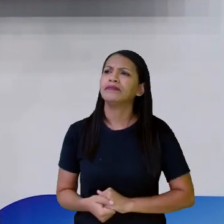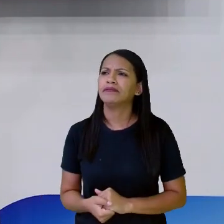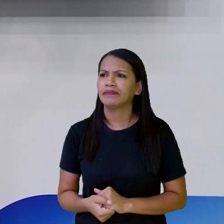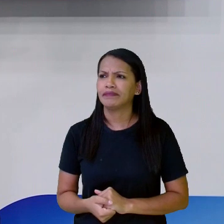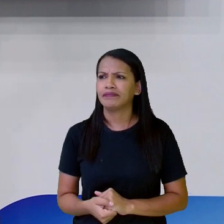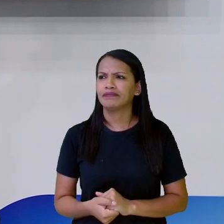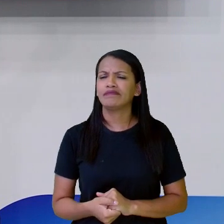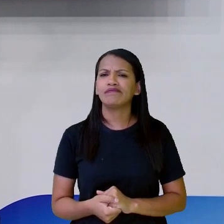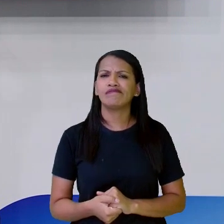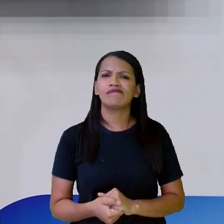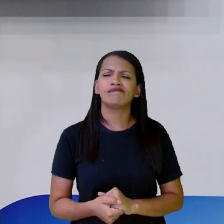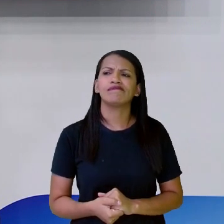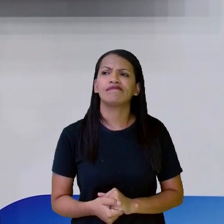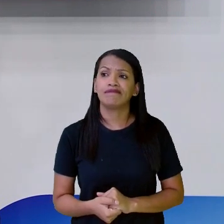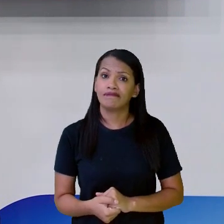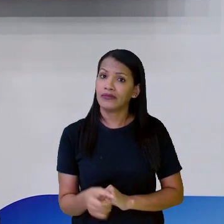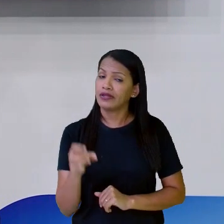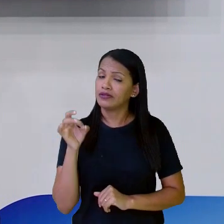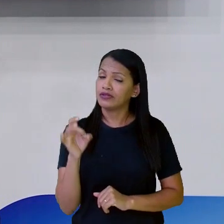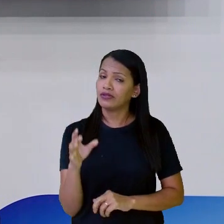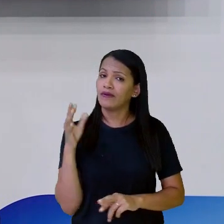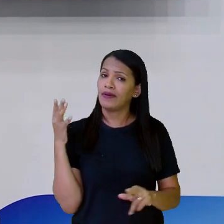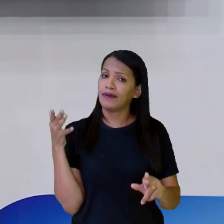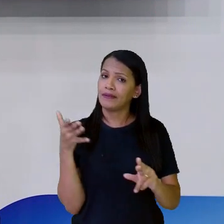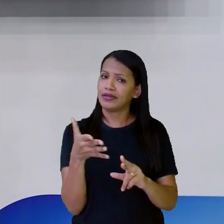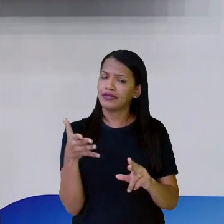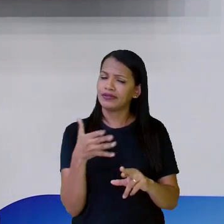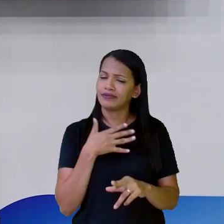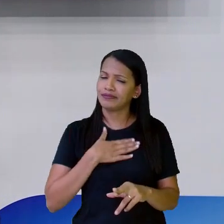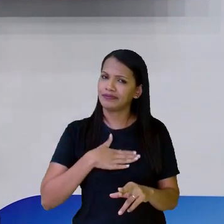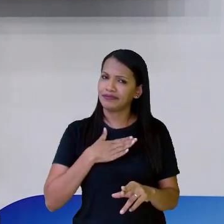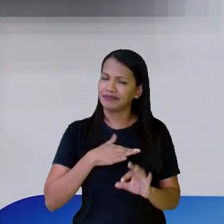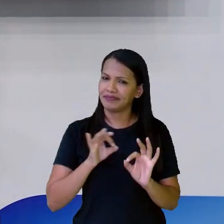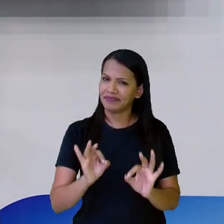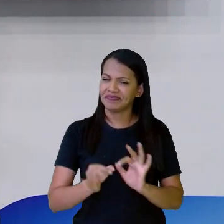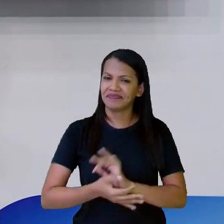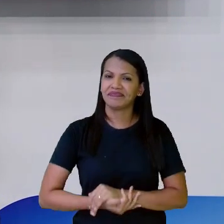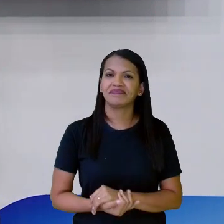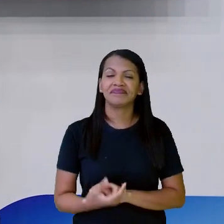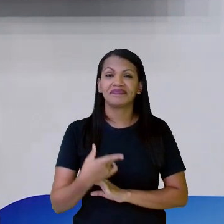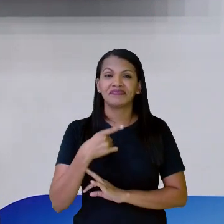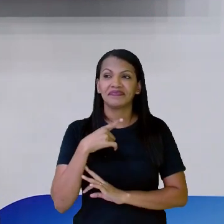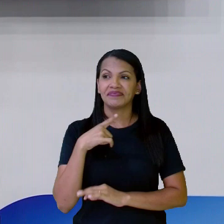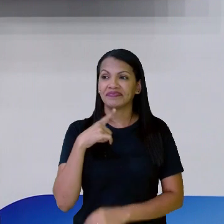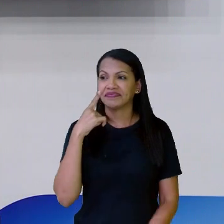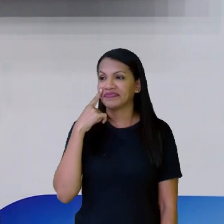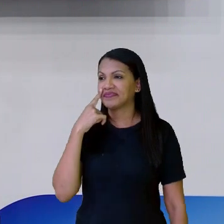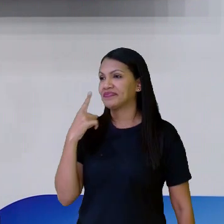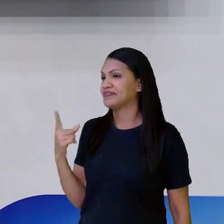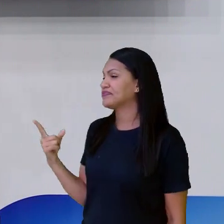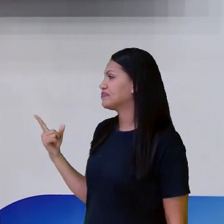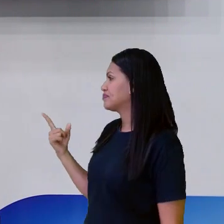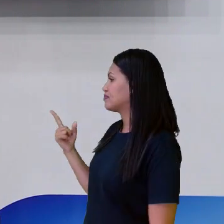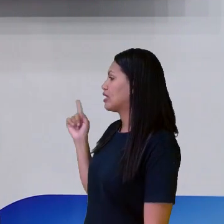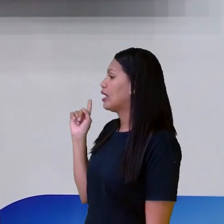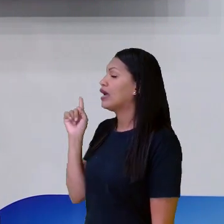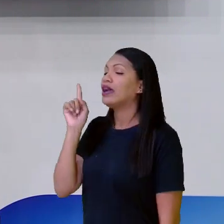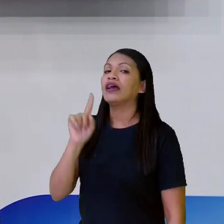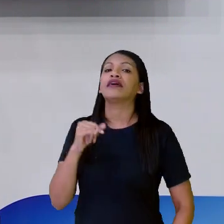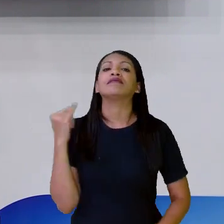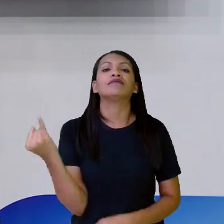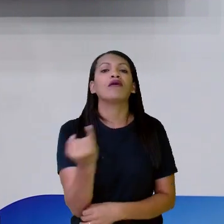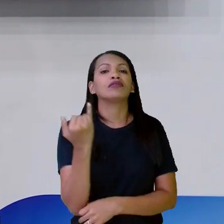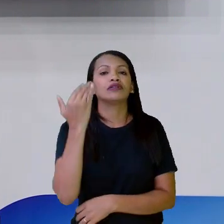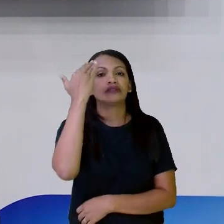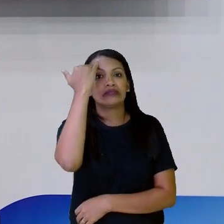Mas fiquem tranquilos que é só uma representação mesmo, tá? Aqui eu tenho uma nomenclatura, que é importante também a gente